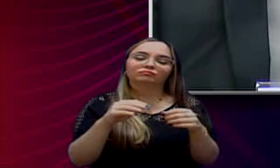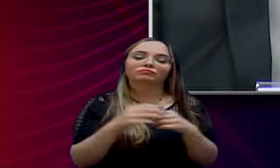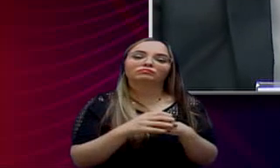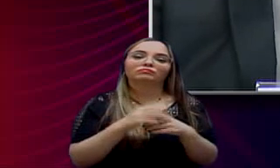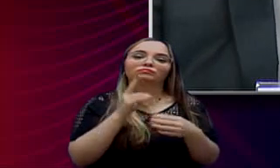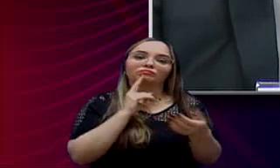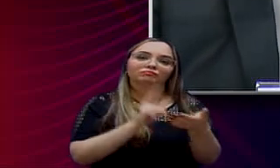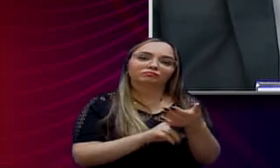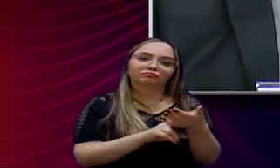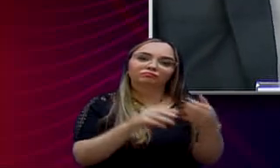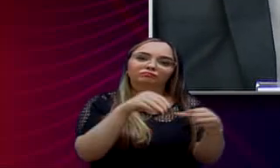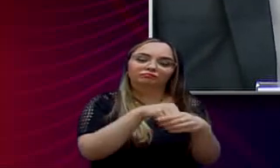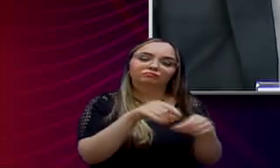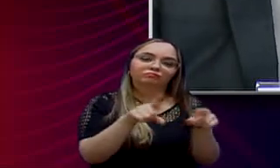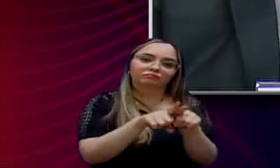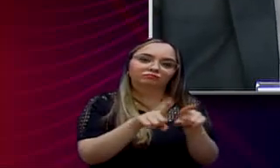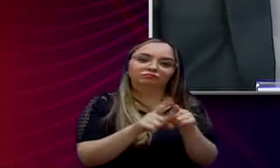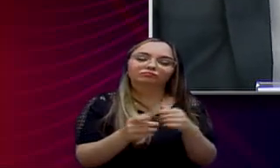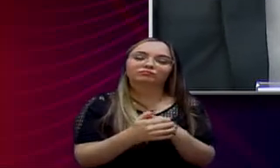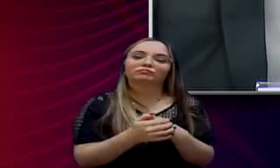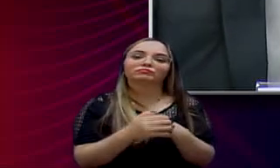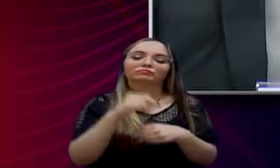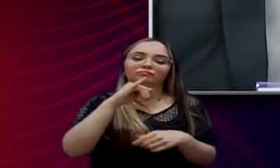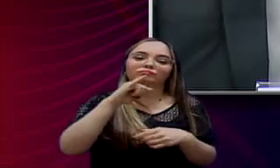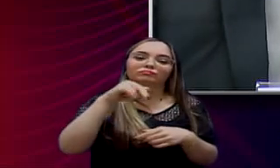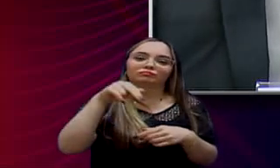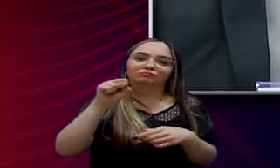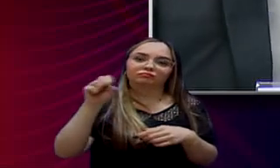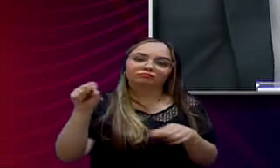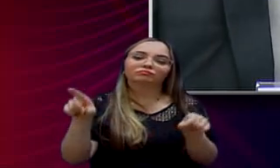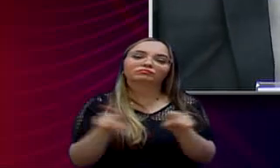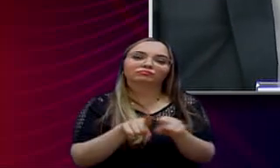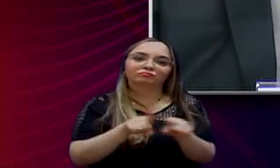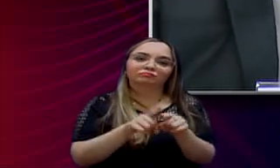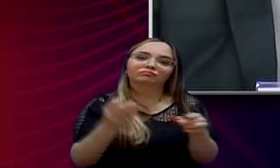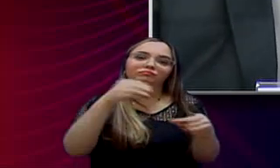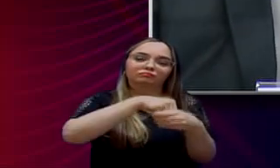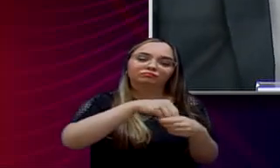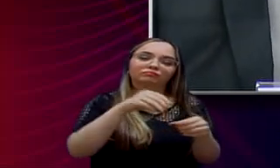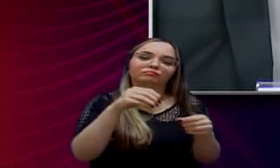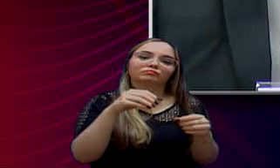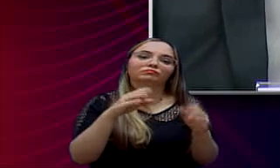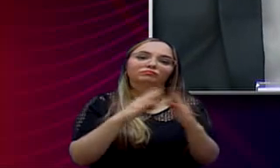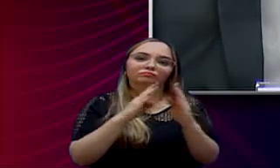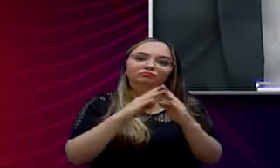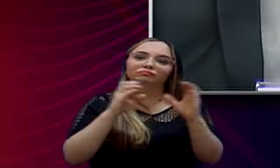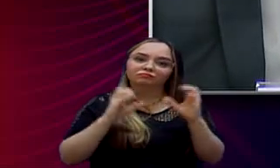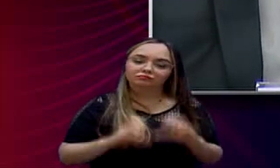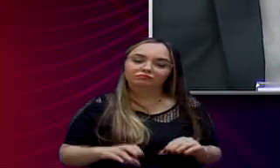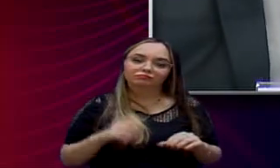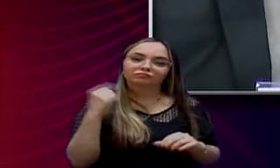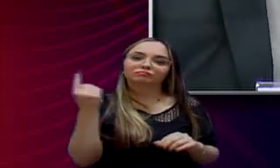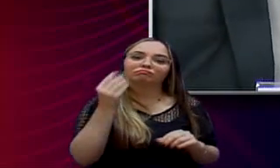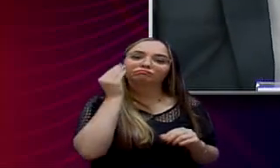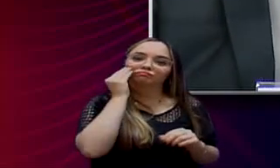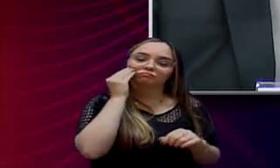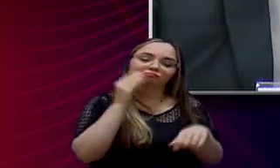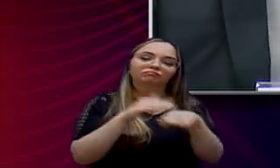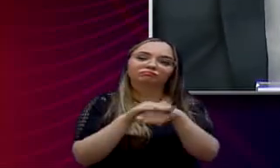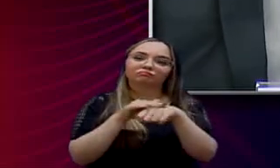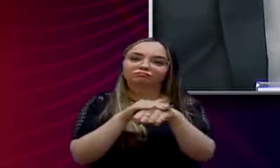atendimento do Correio a gente conversou com o INSS também para ver se coloca esse serviço dentro mas nós estamos com